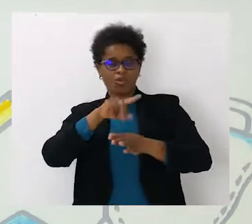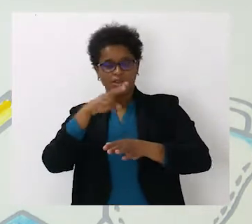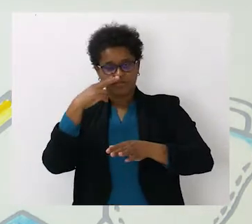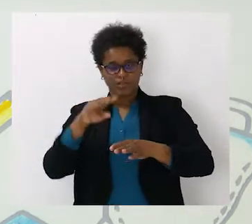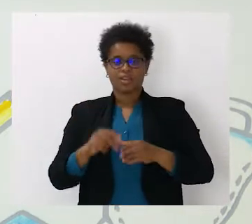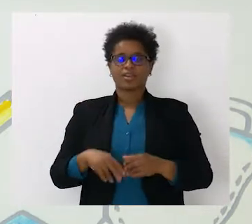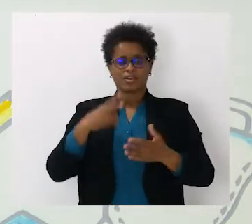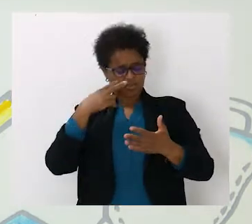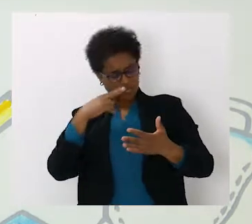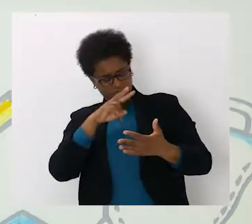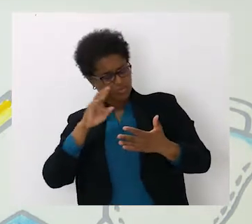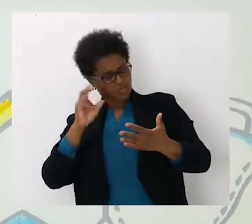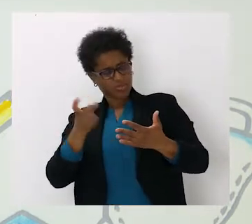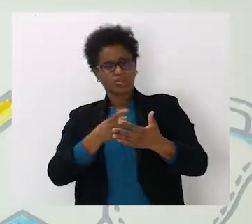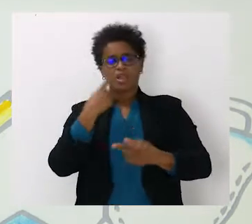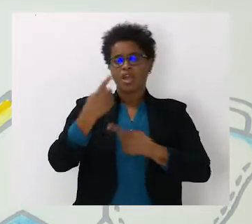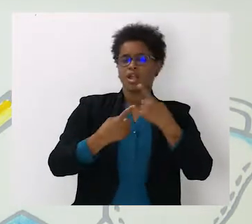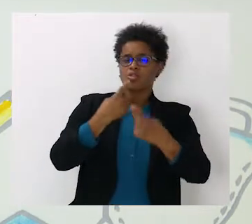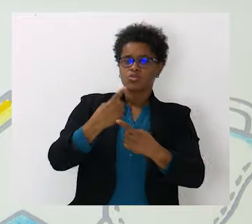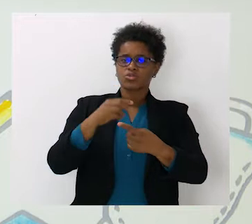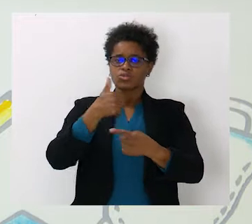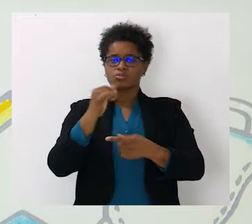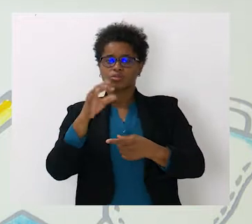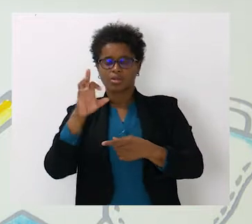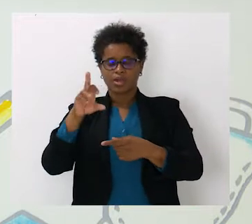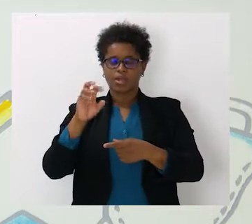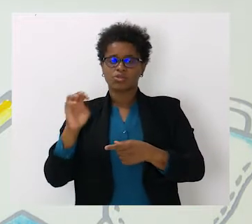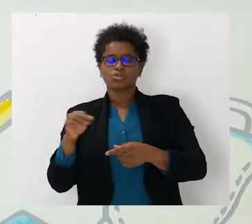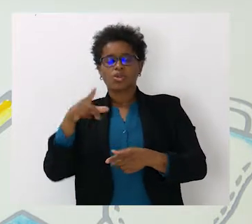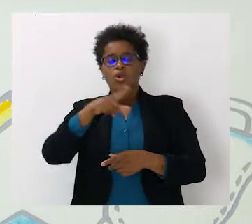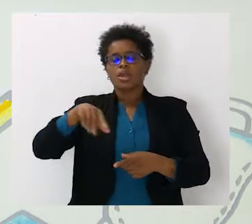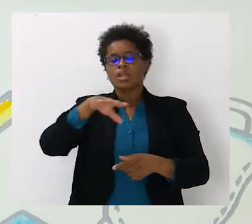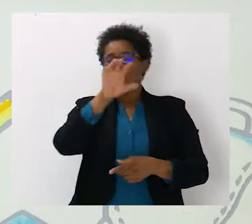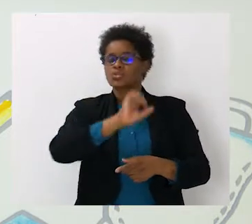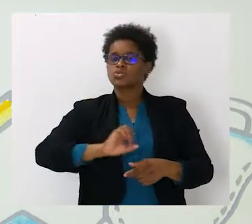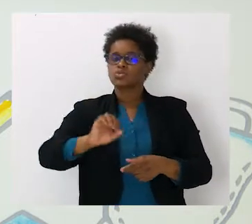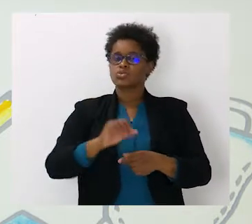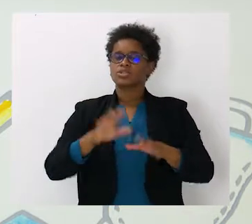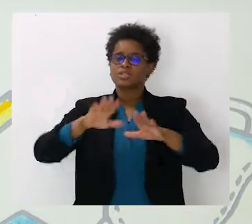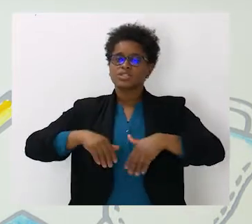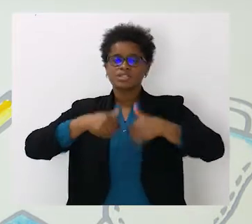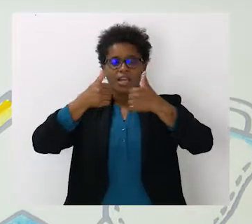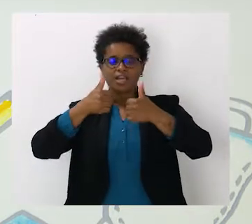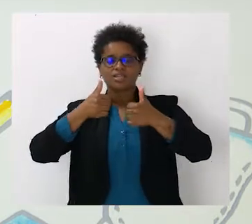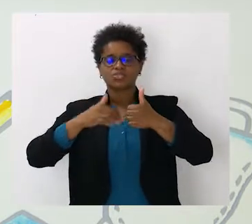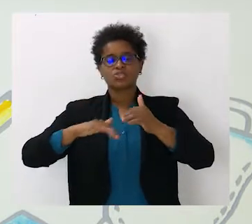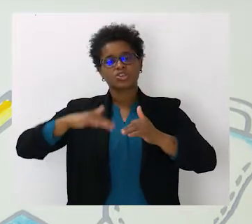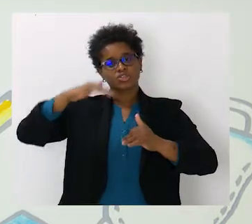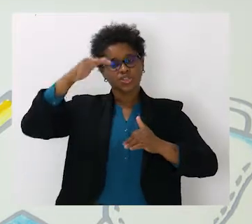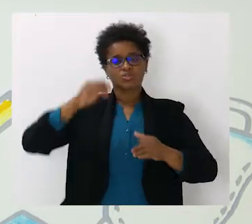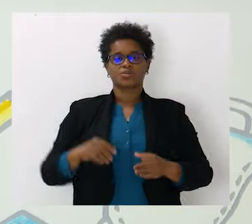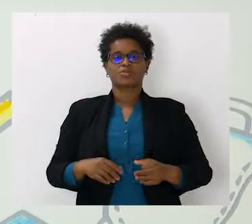ver, observar em alguns bairros da sua localidade, cidades